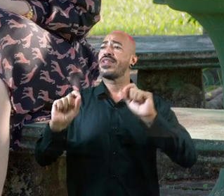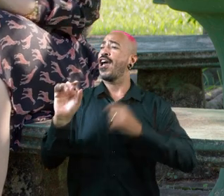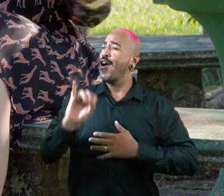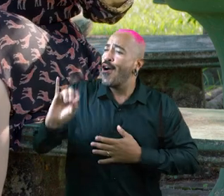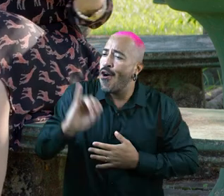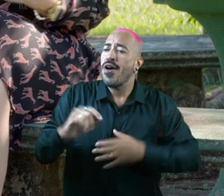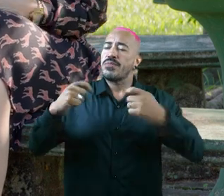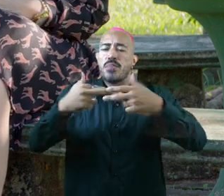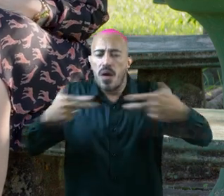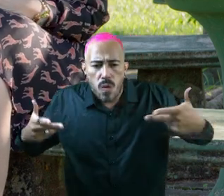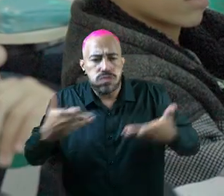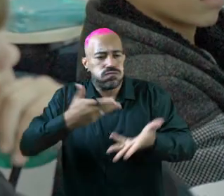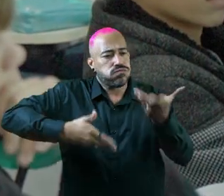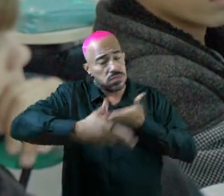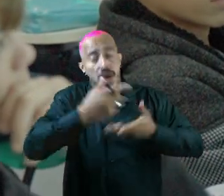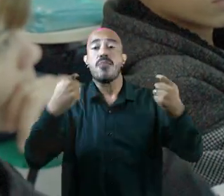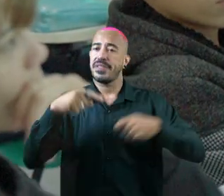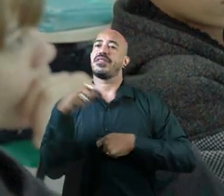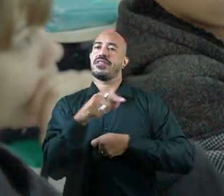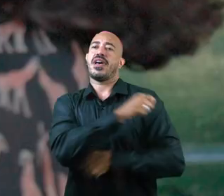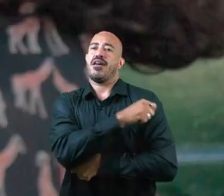oi, o que vocês estão preocupada, sabe?